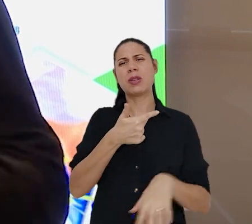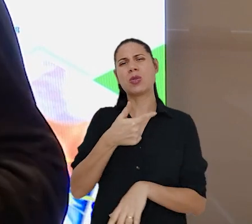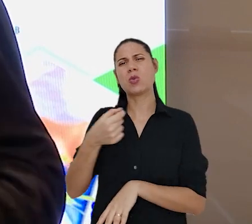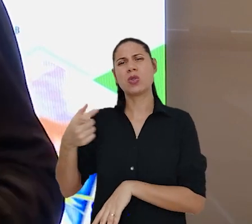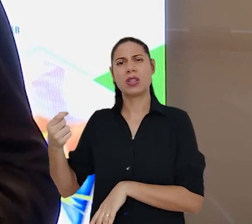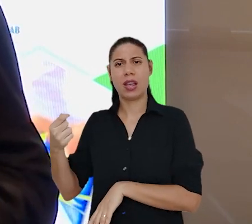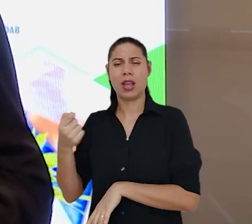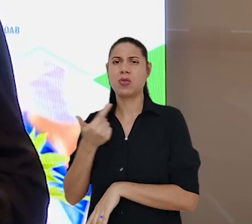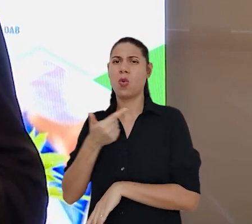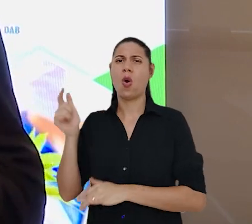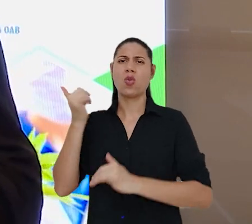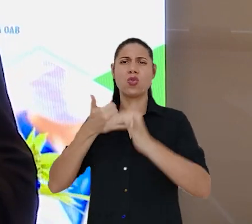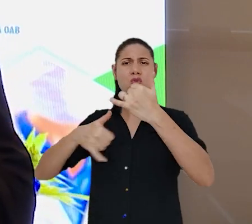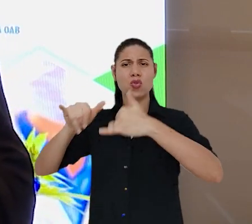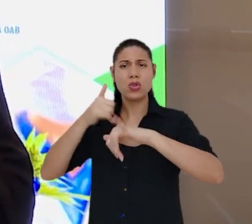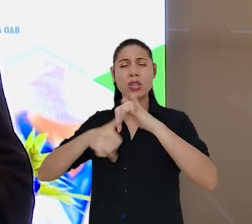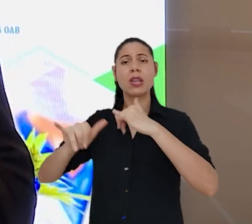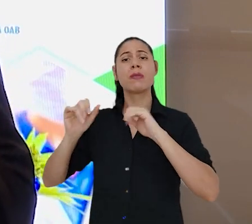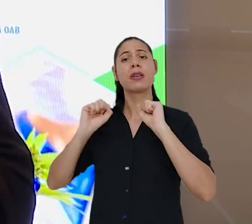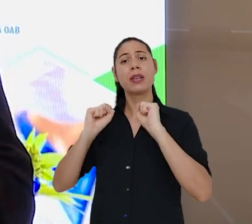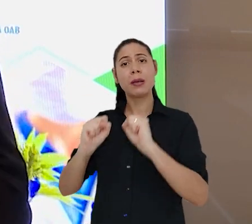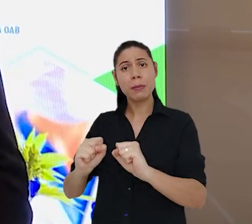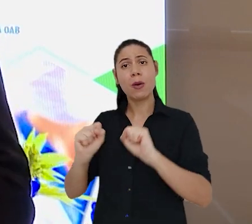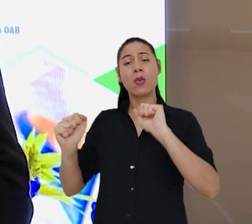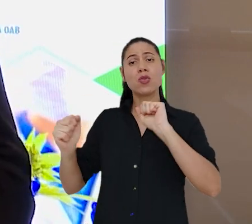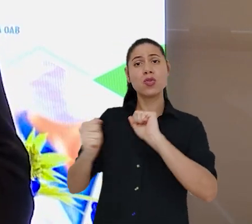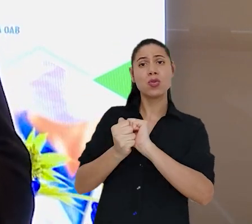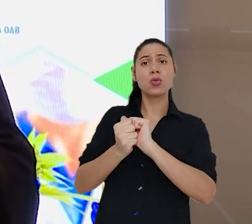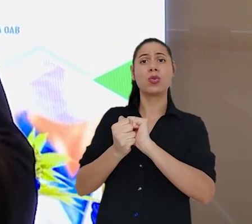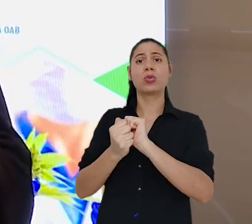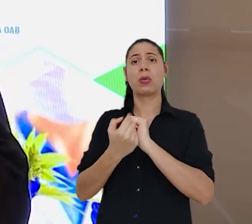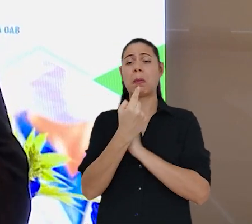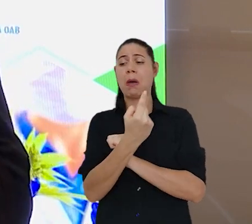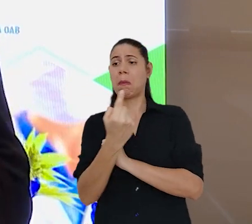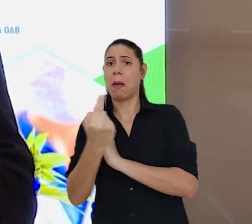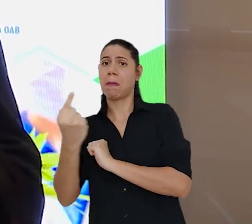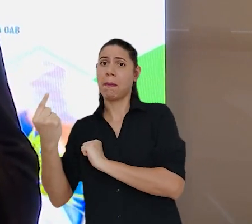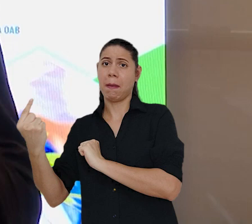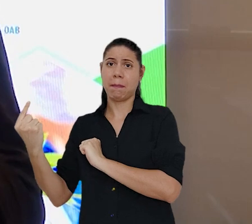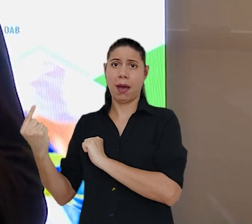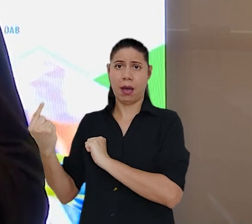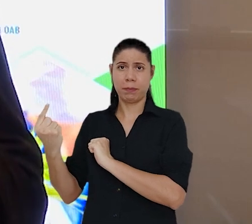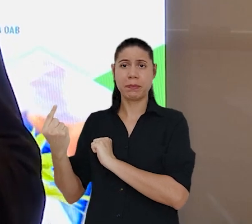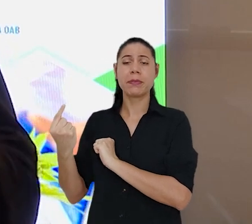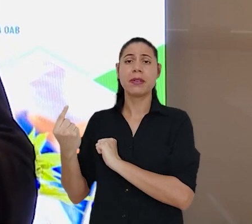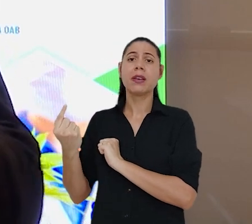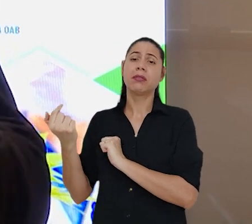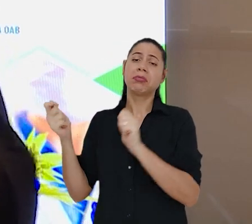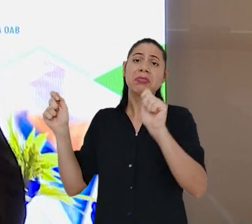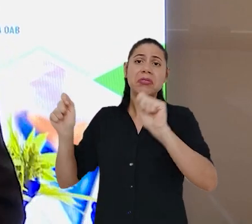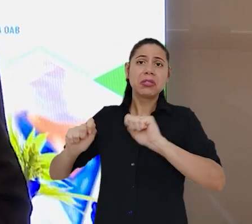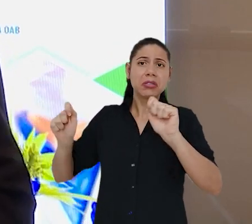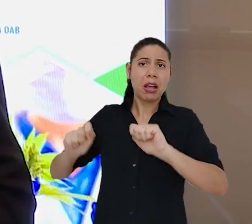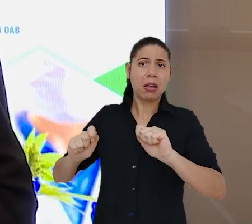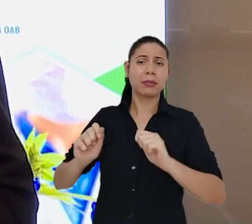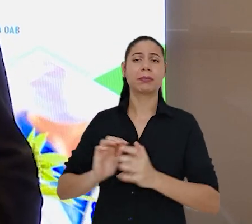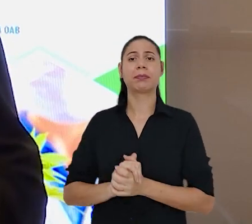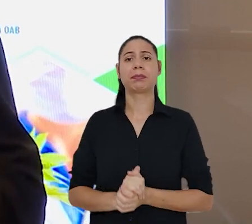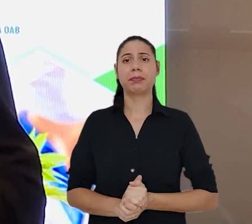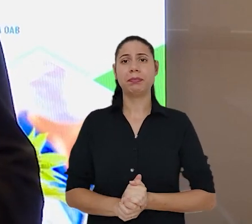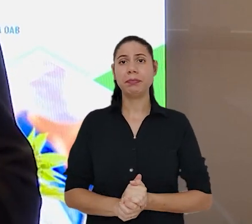e outros componentes que eu posso usar de forma isolada ou combinada para uma coisa ou